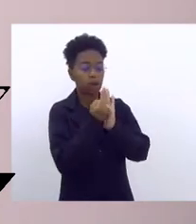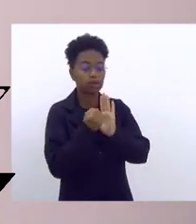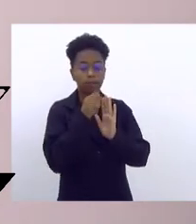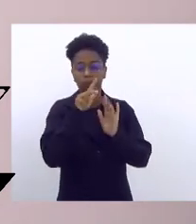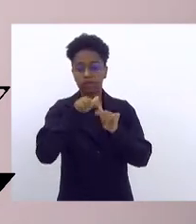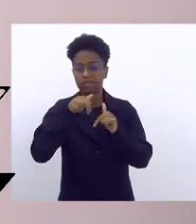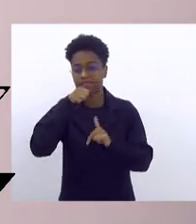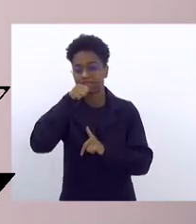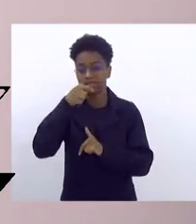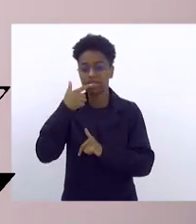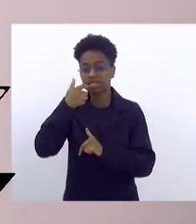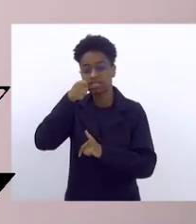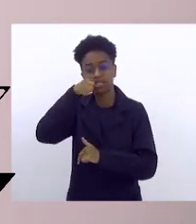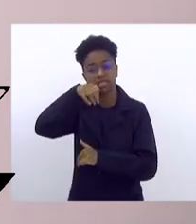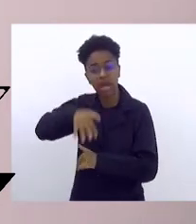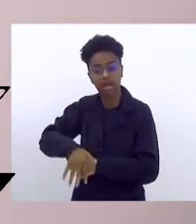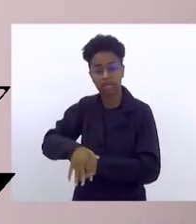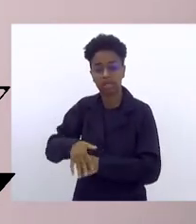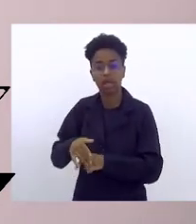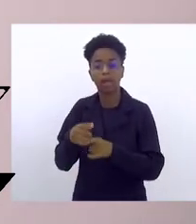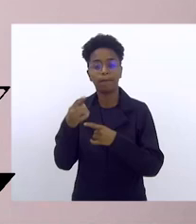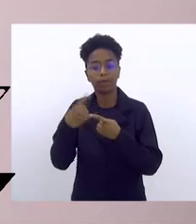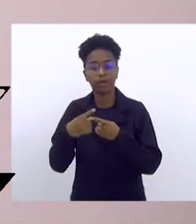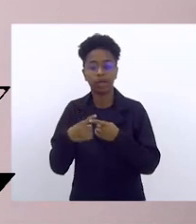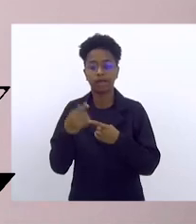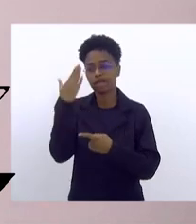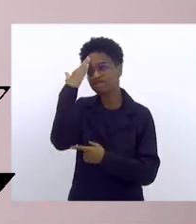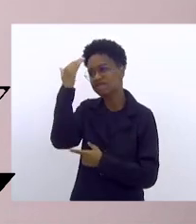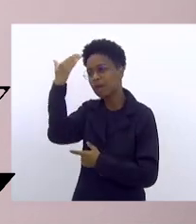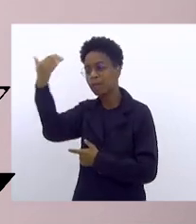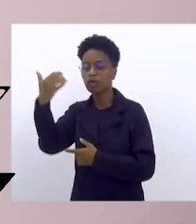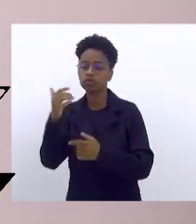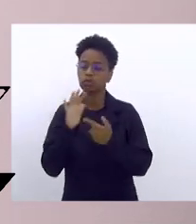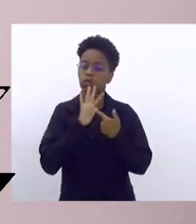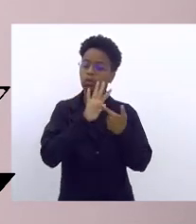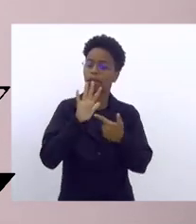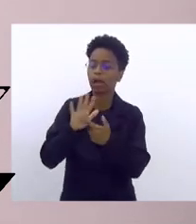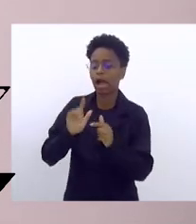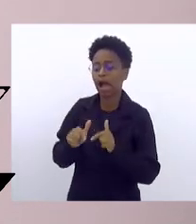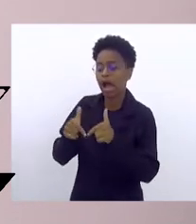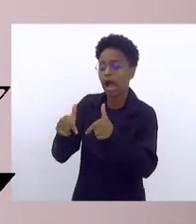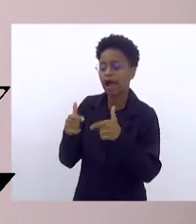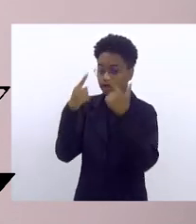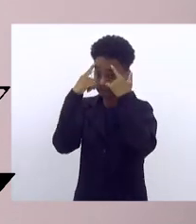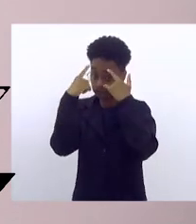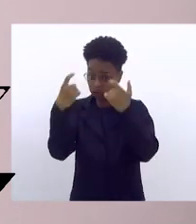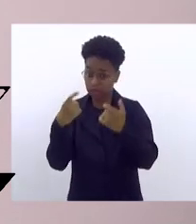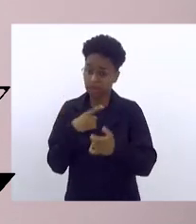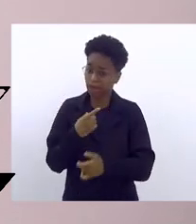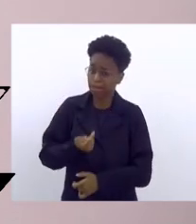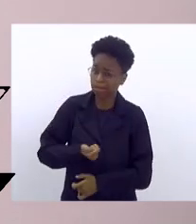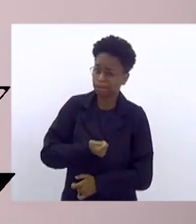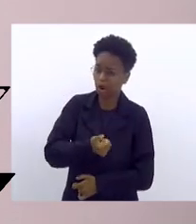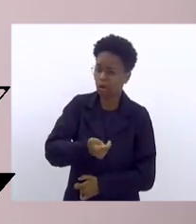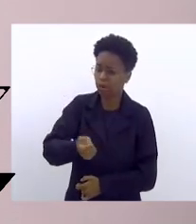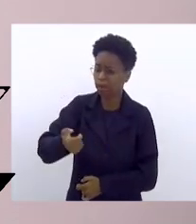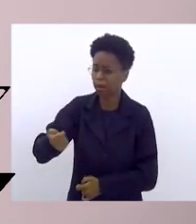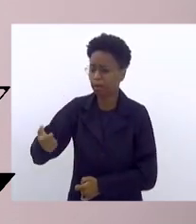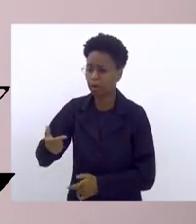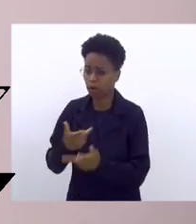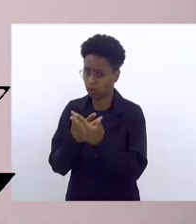pelas ações violentas que dissemina e realiza apesar de serem poucas ocorrências em termos